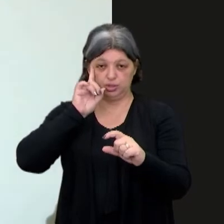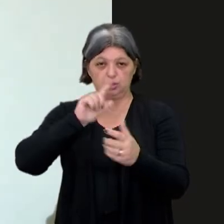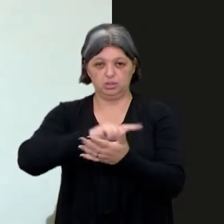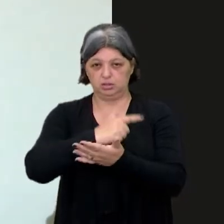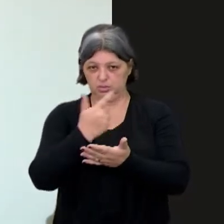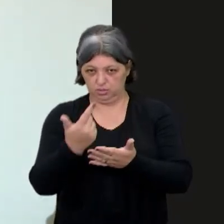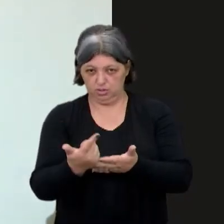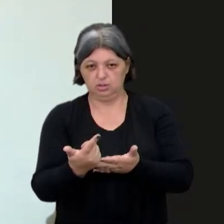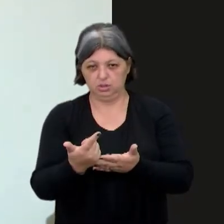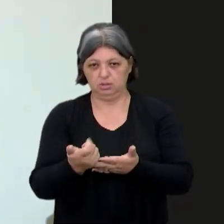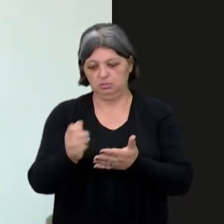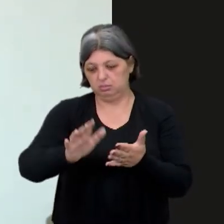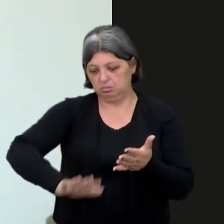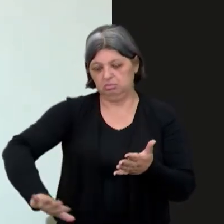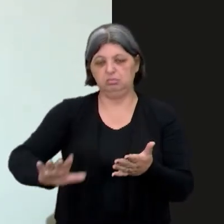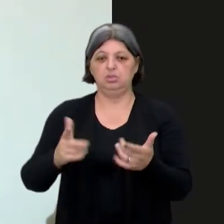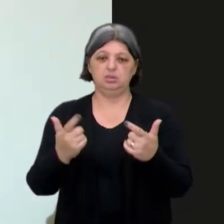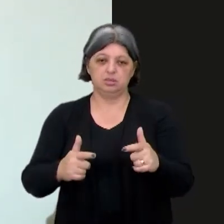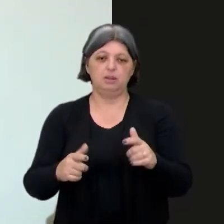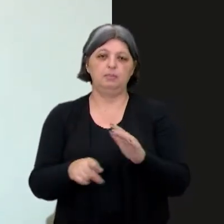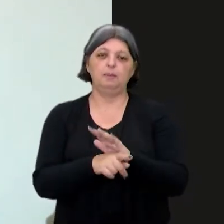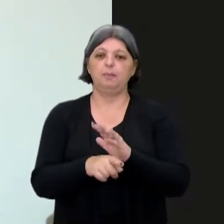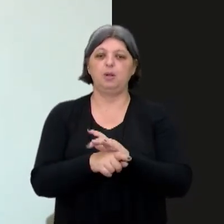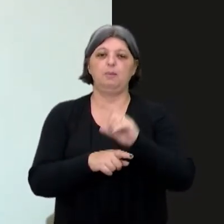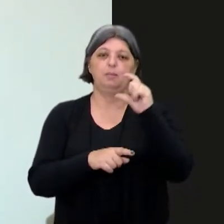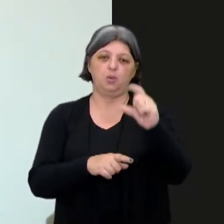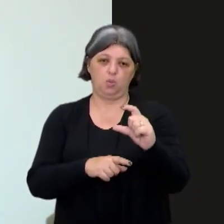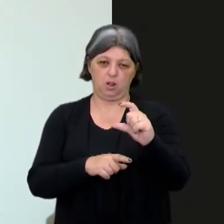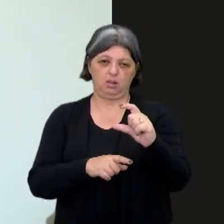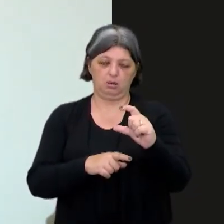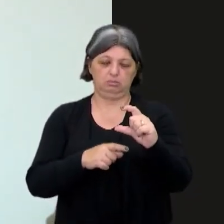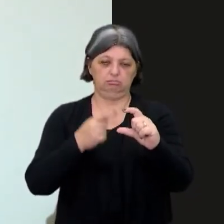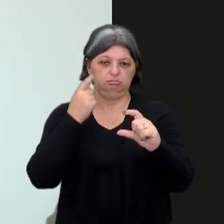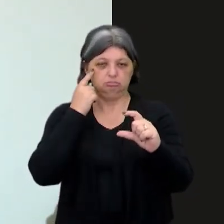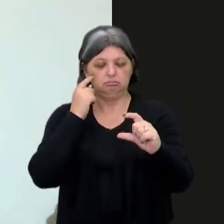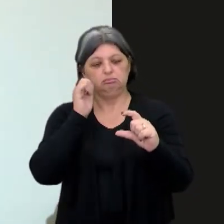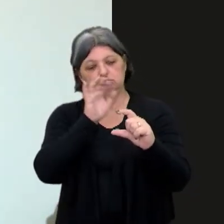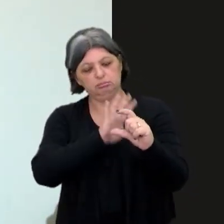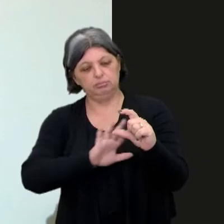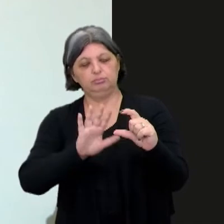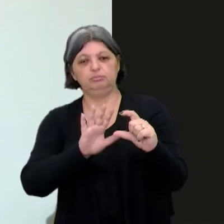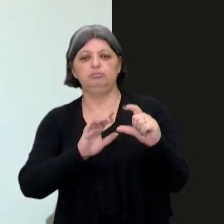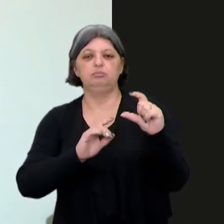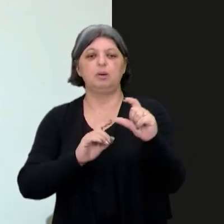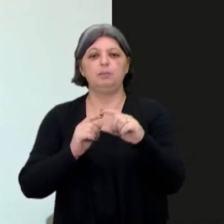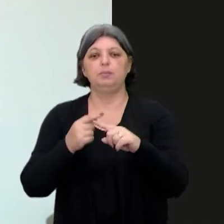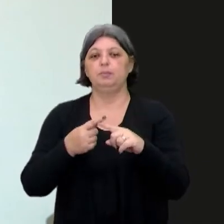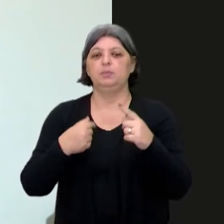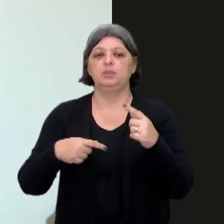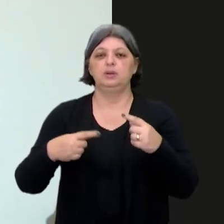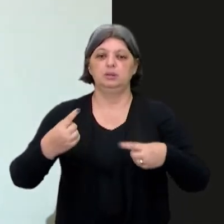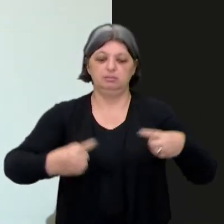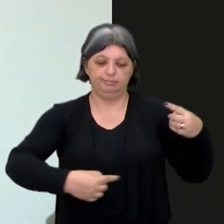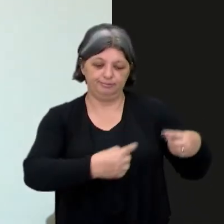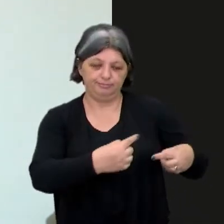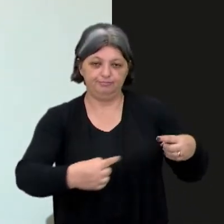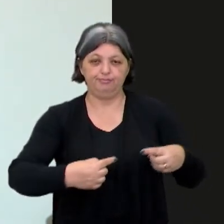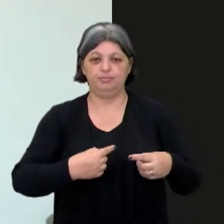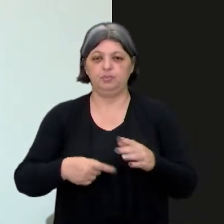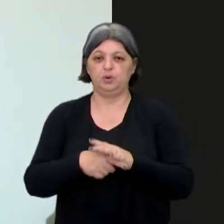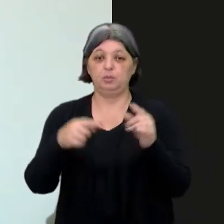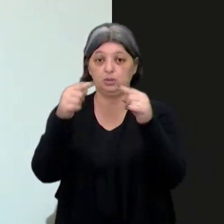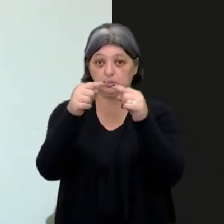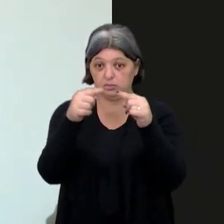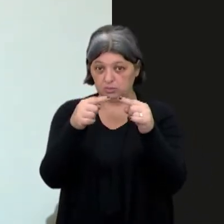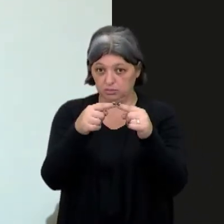físico limitado, sempre é um quadrado, e tenho que lidar com essa questão de também competir o texto com o desenho. Não posso